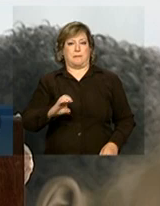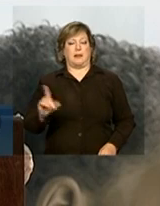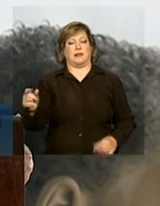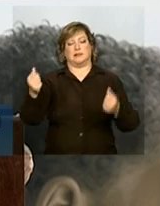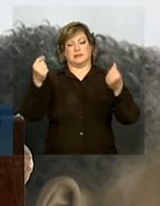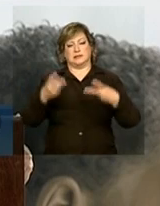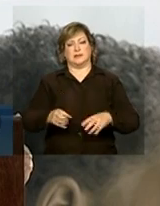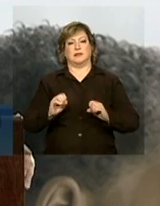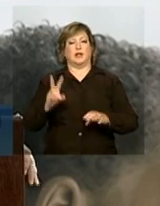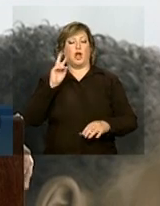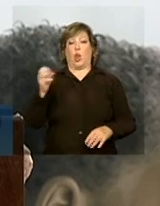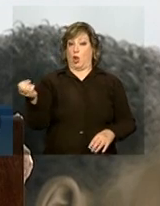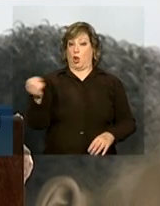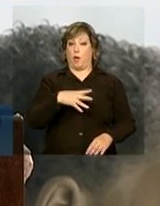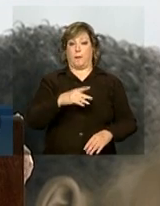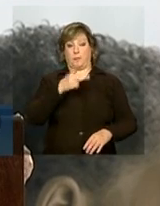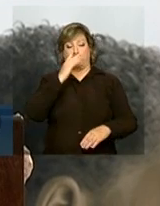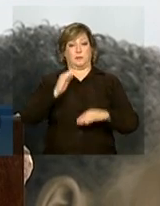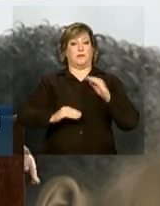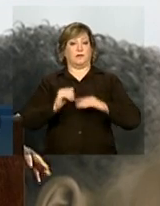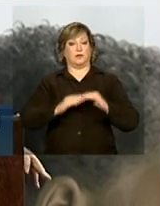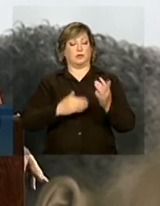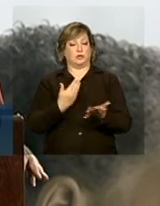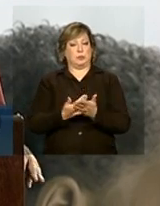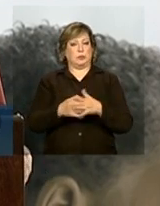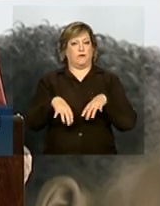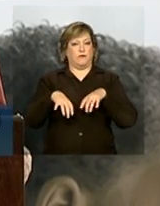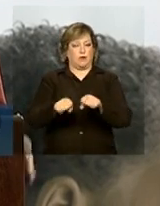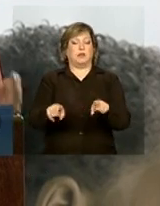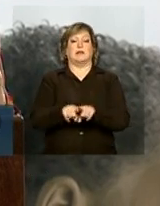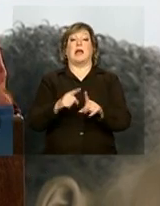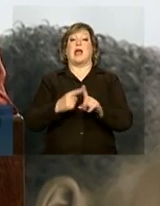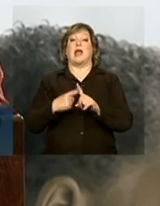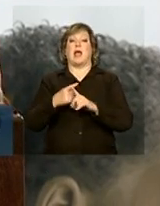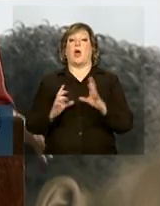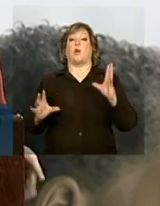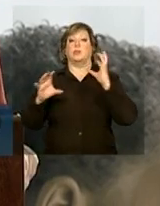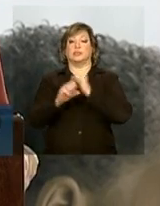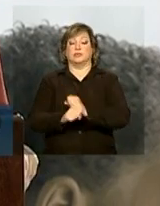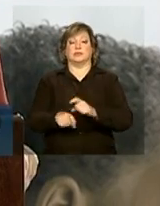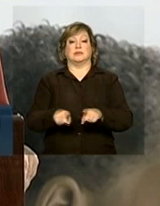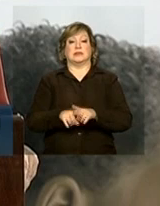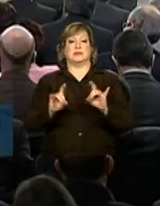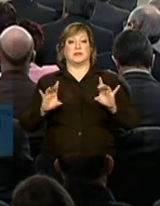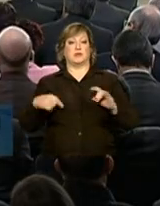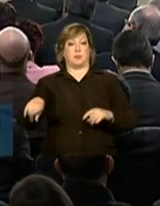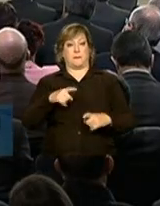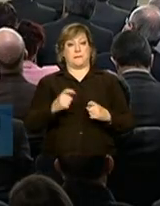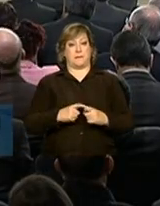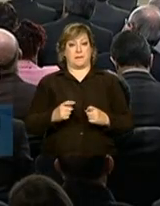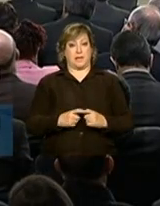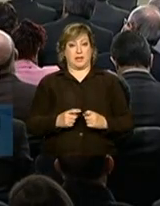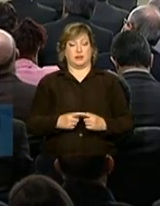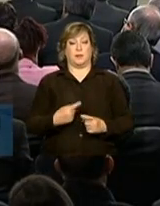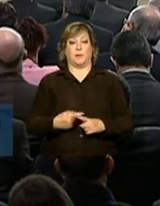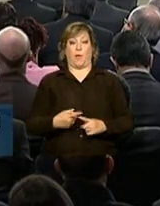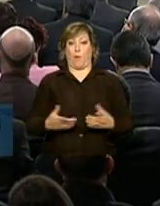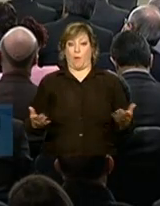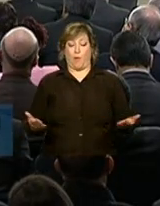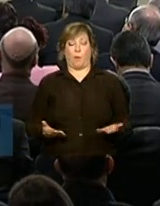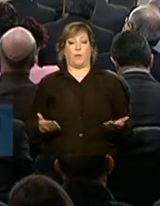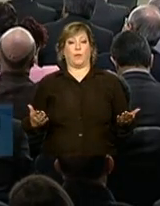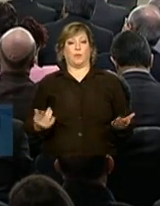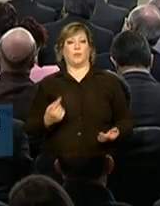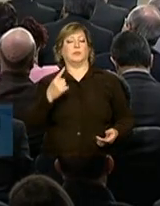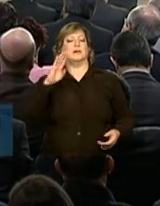novos profissionais qualificados, do aumento também da especialização dos nossos médicos, porque hoje